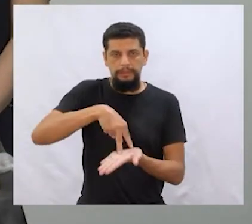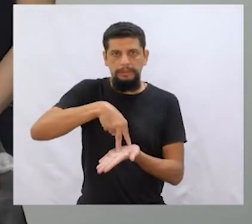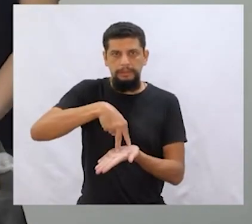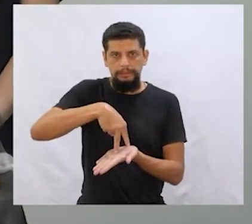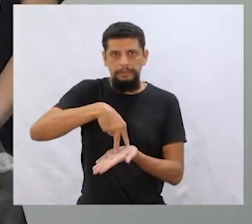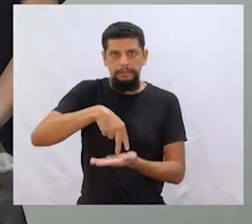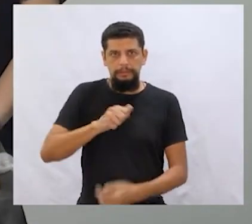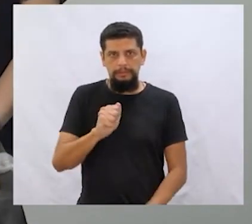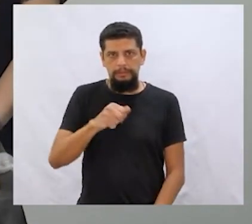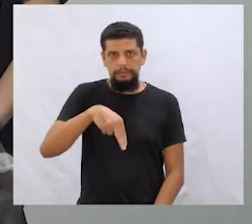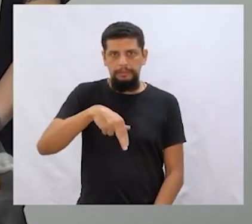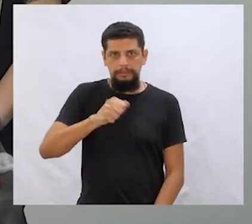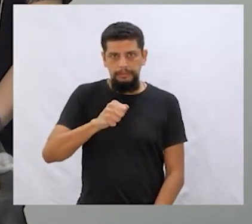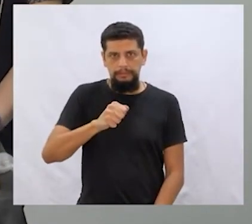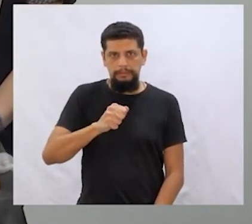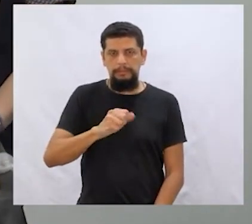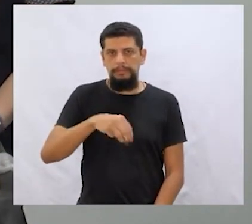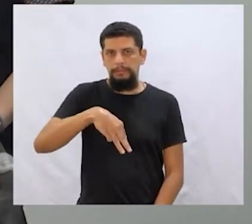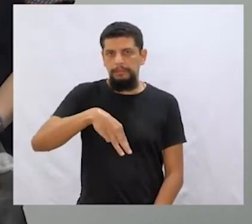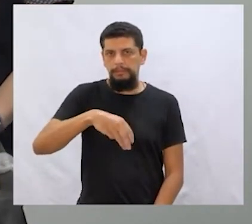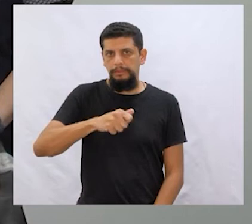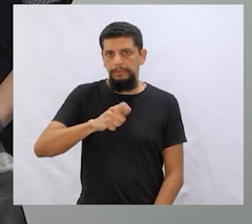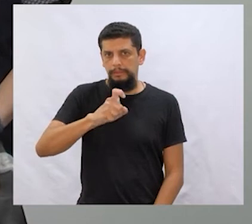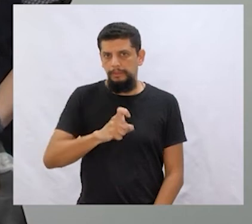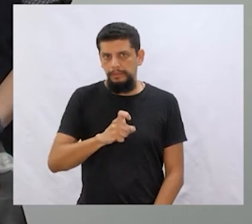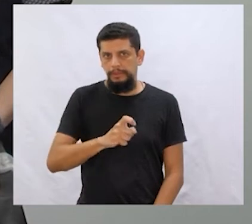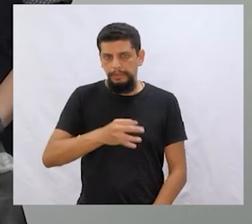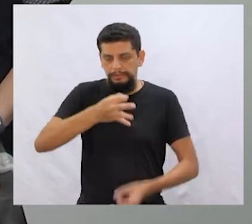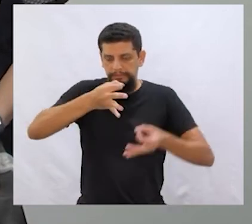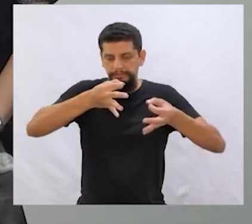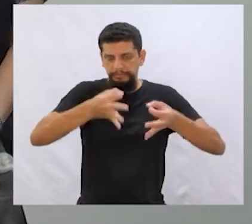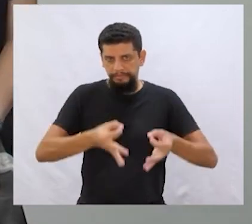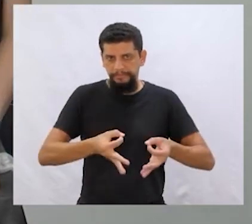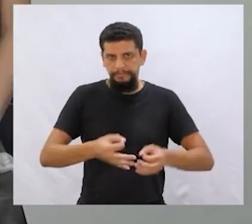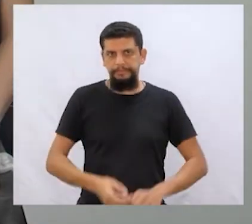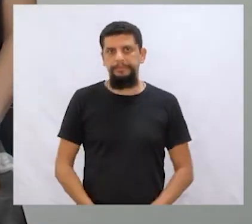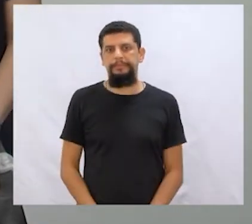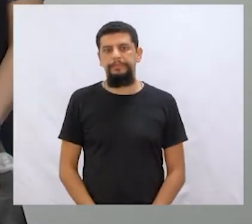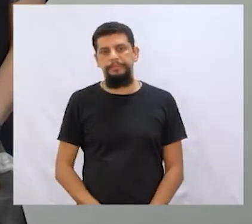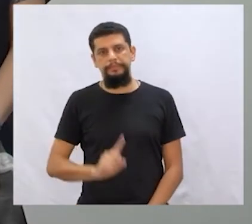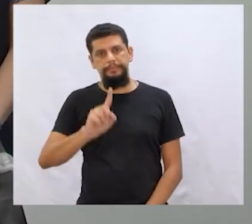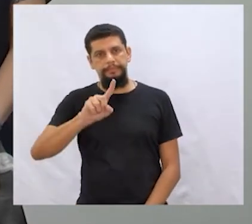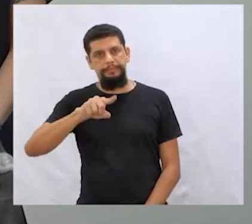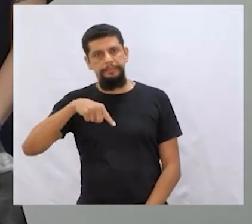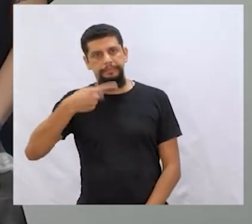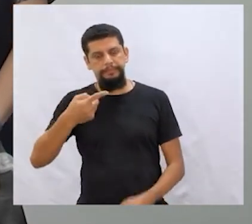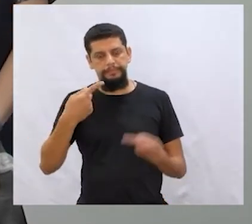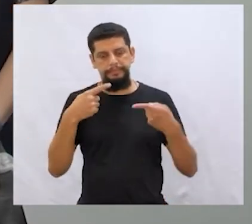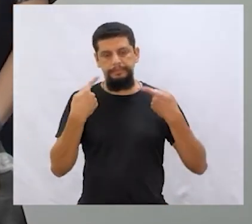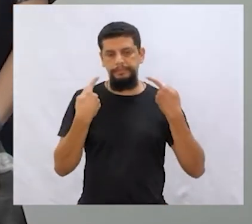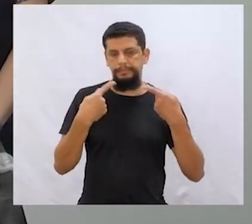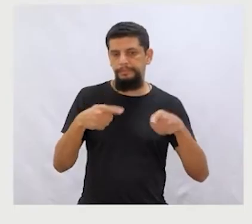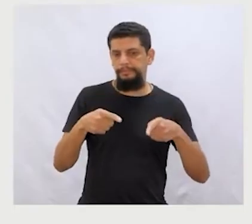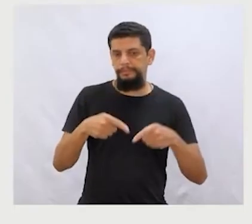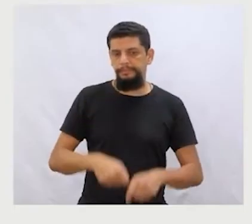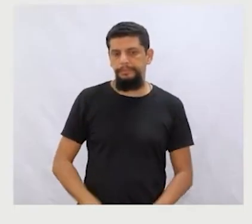posição? A Ana e o Max. Acho que os estudantes acertaram. Acredito que sim. Próximo